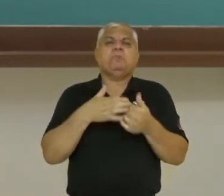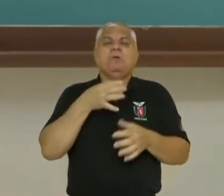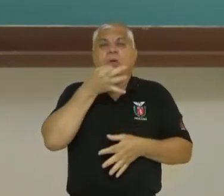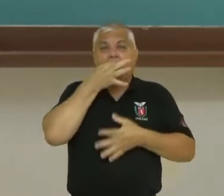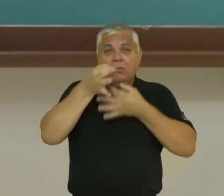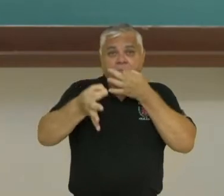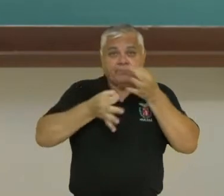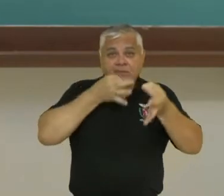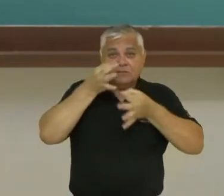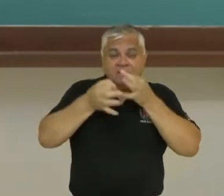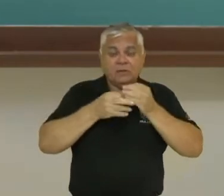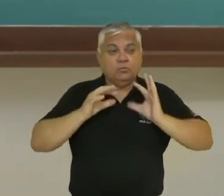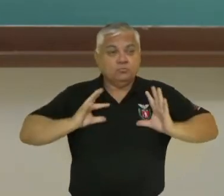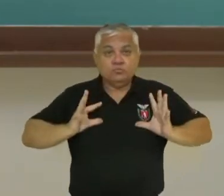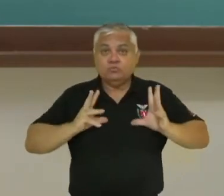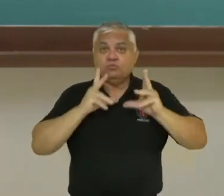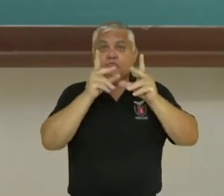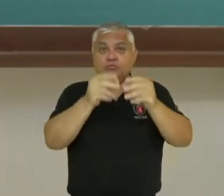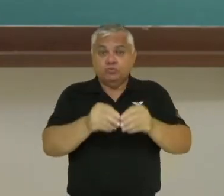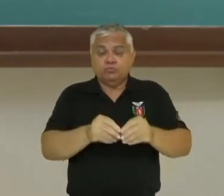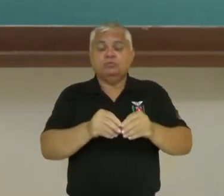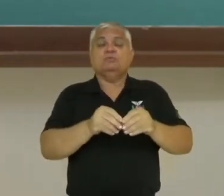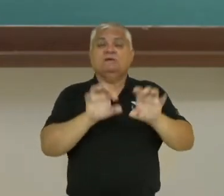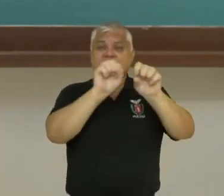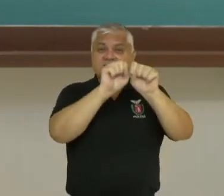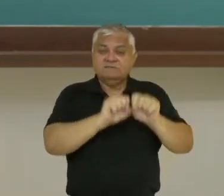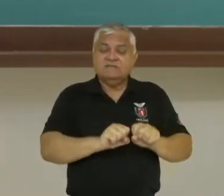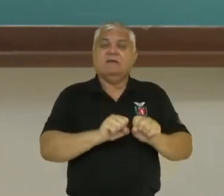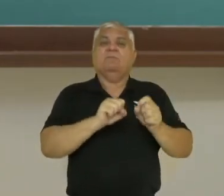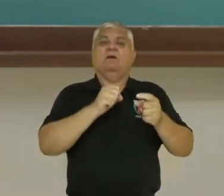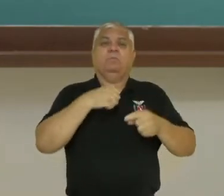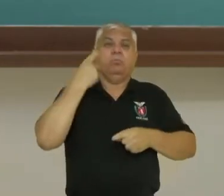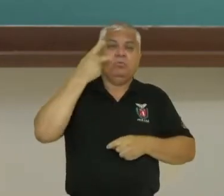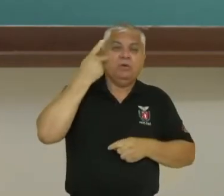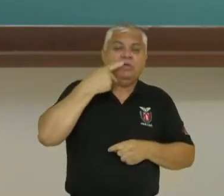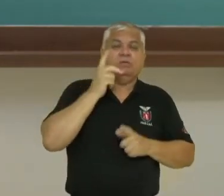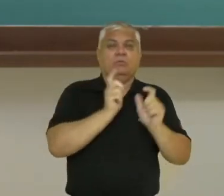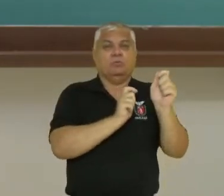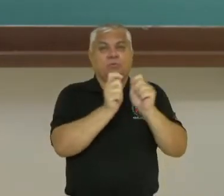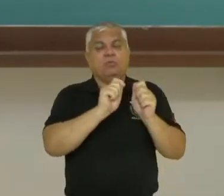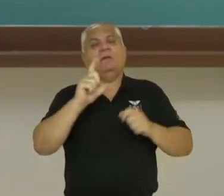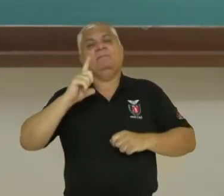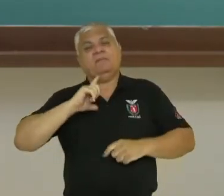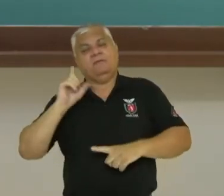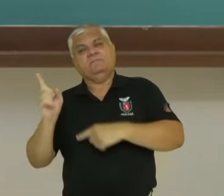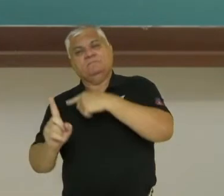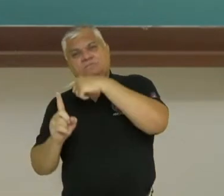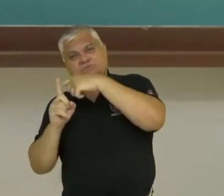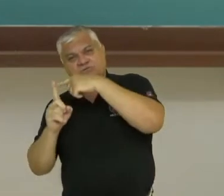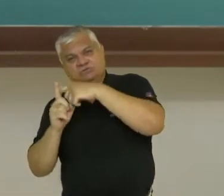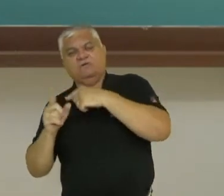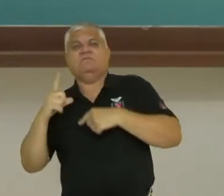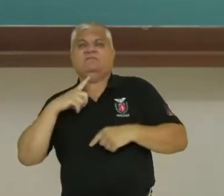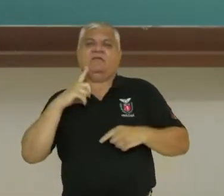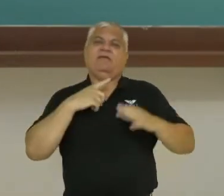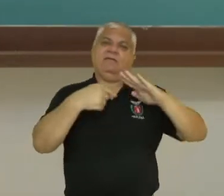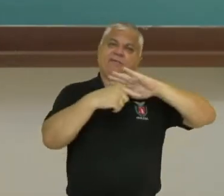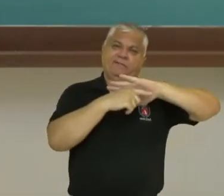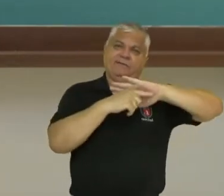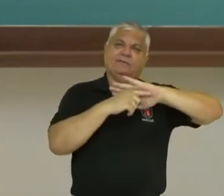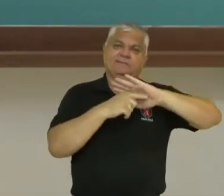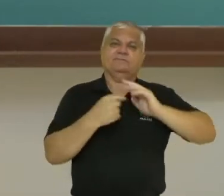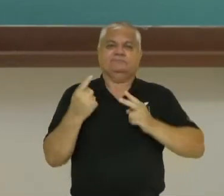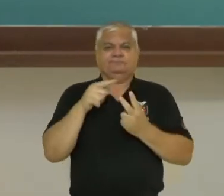opinião, todos os sistemas político-econômicos apresentam lados positivos e lados negativos.